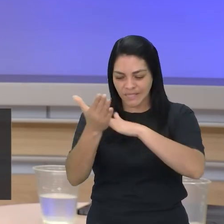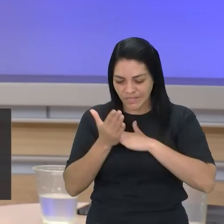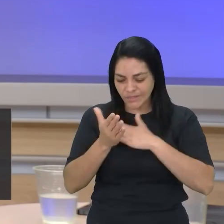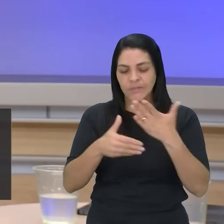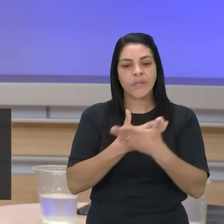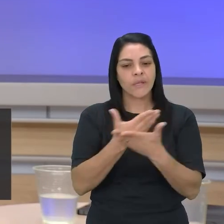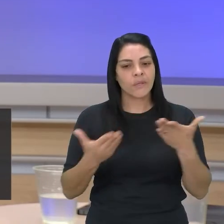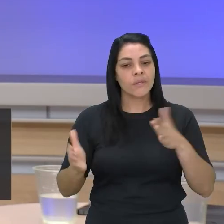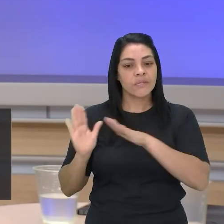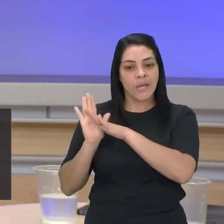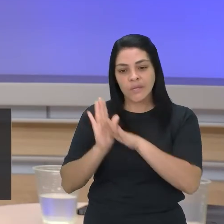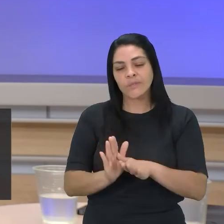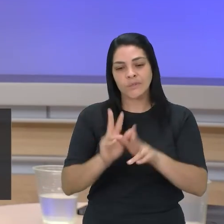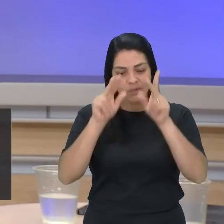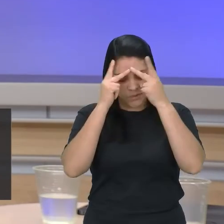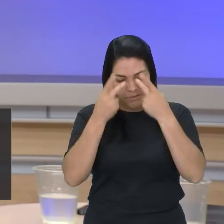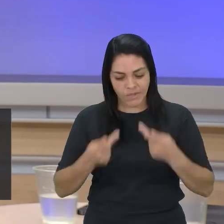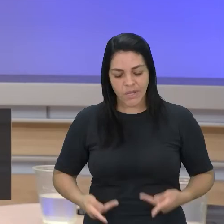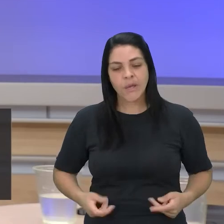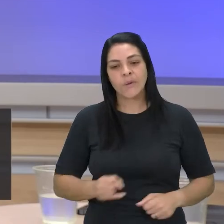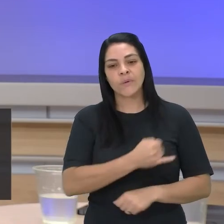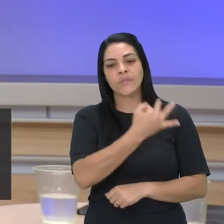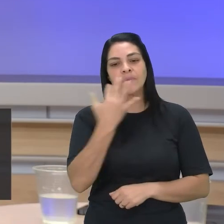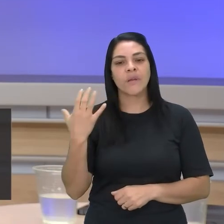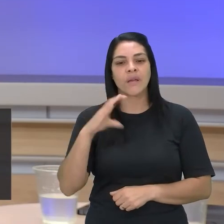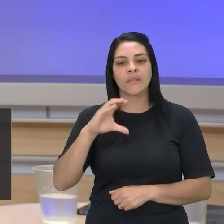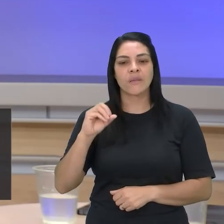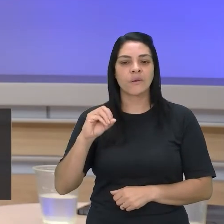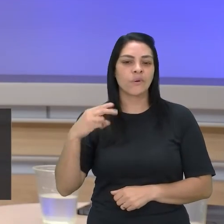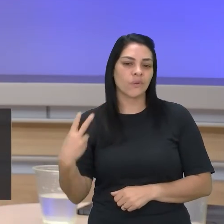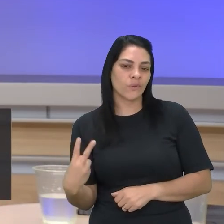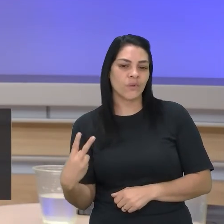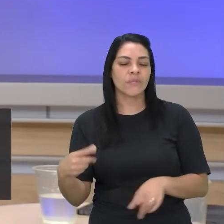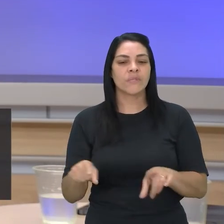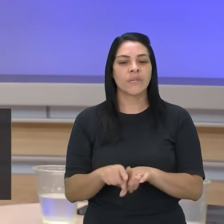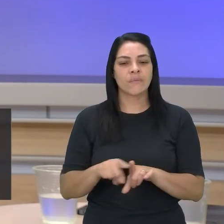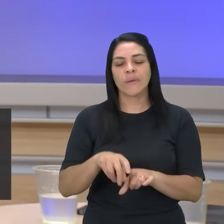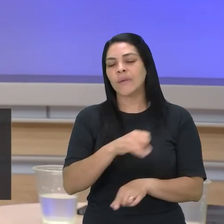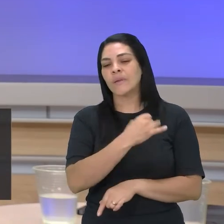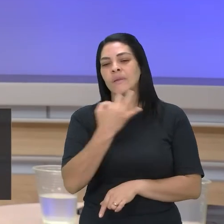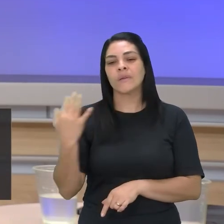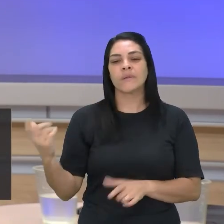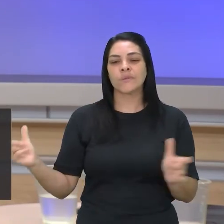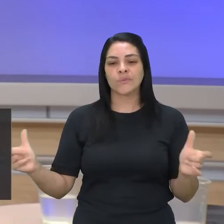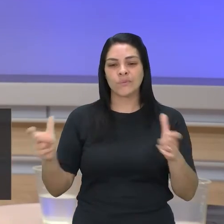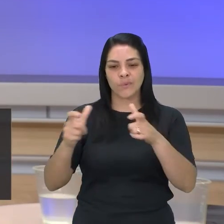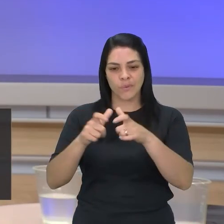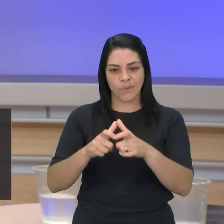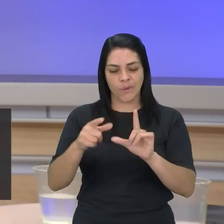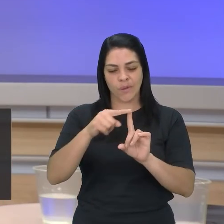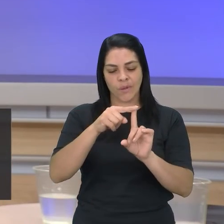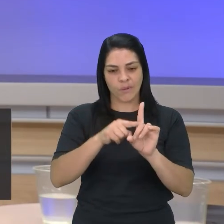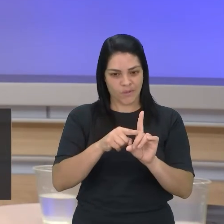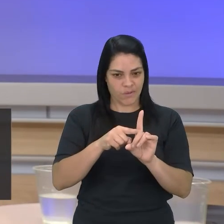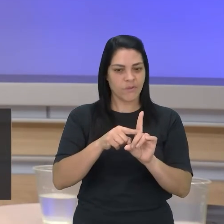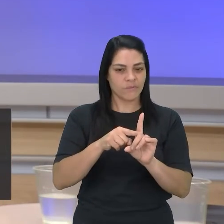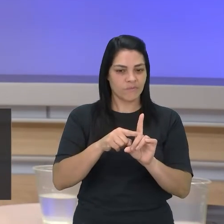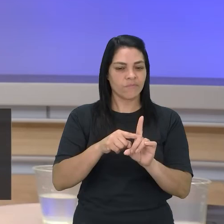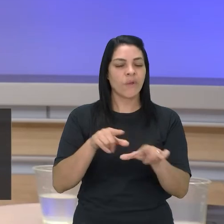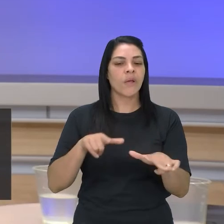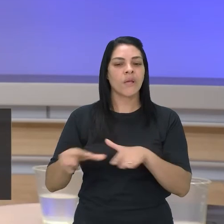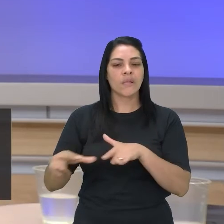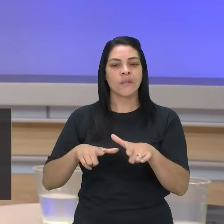a humanidade. Então, quantificar carbono, quantificar diminuição de temperatura, serviços,